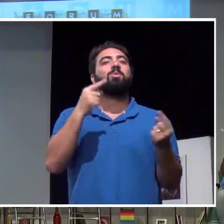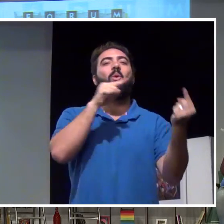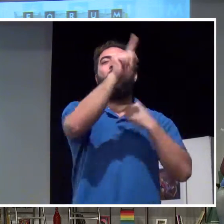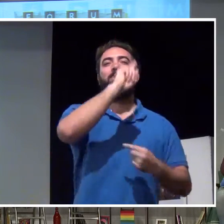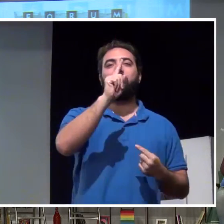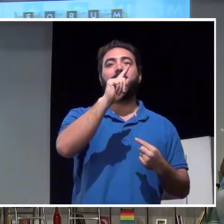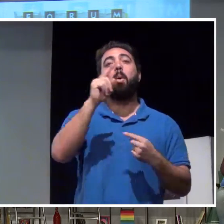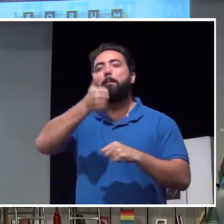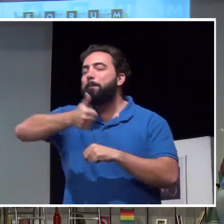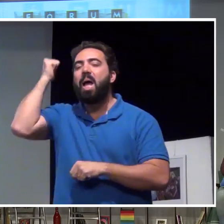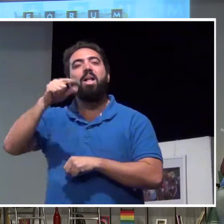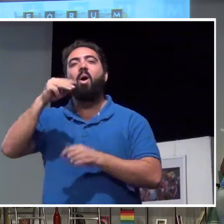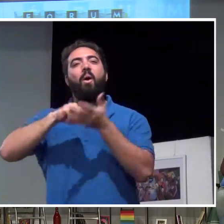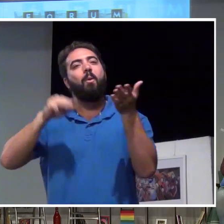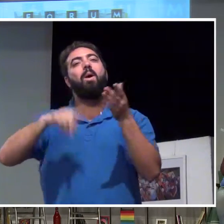o material que combinava com